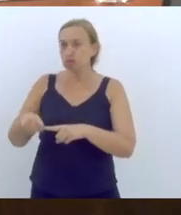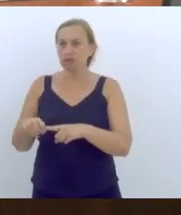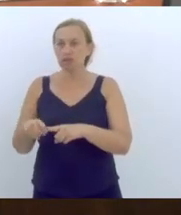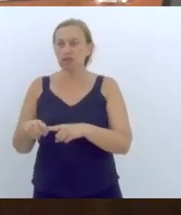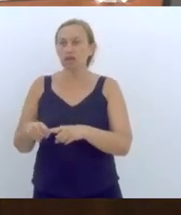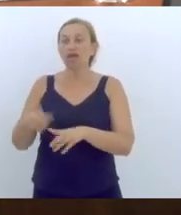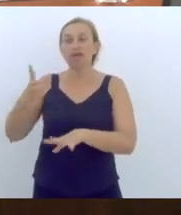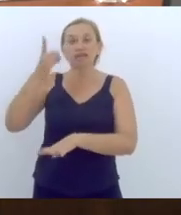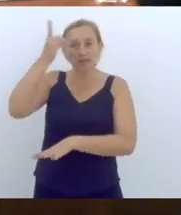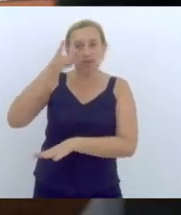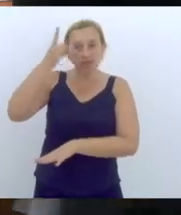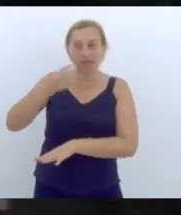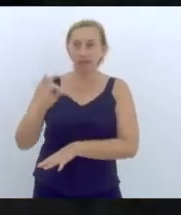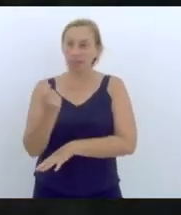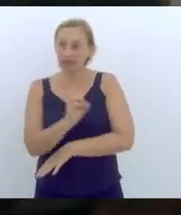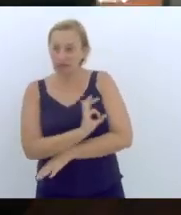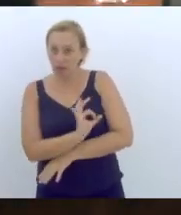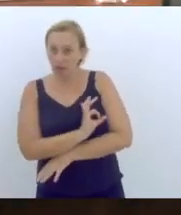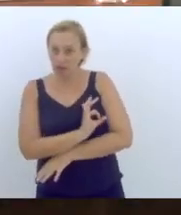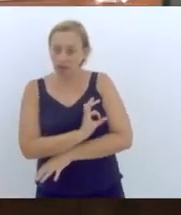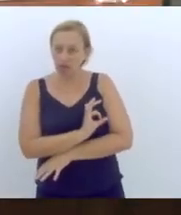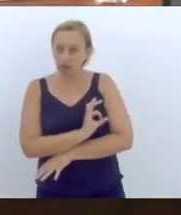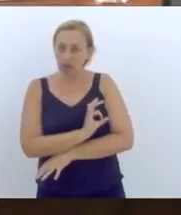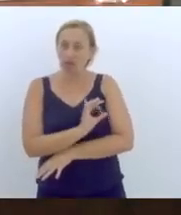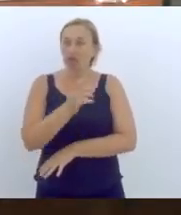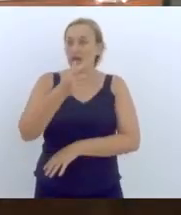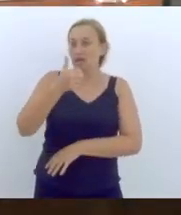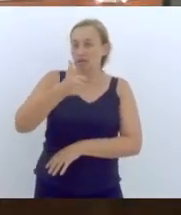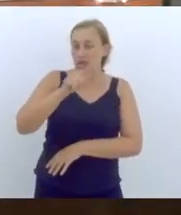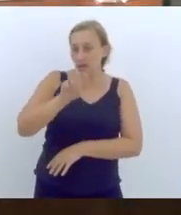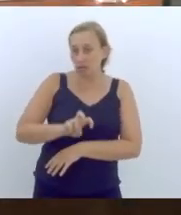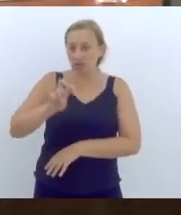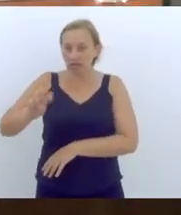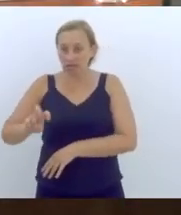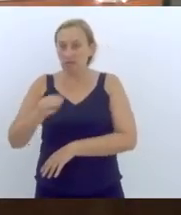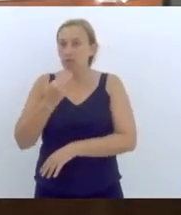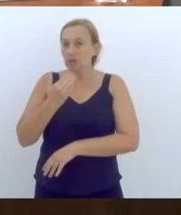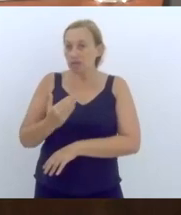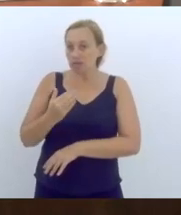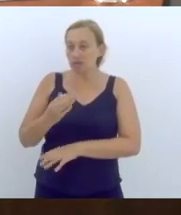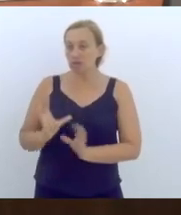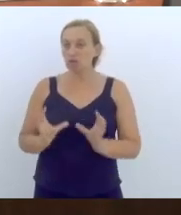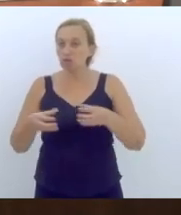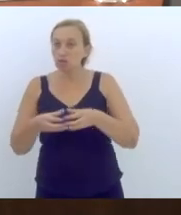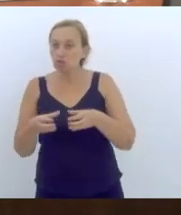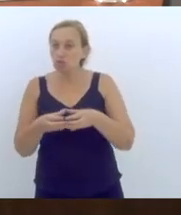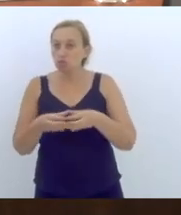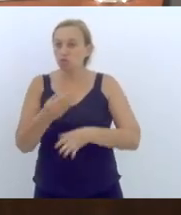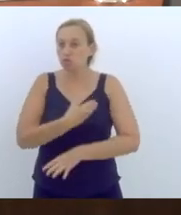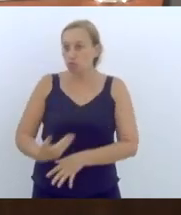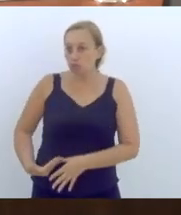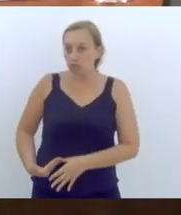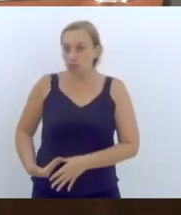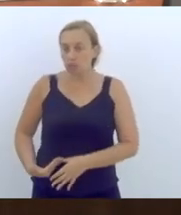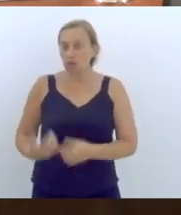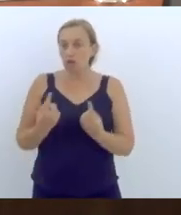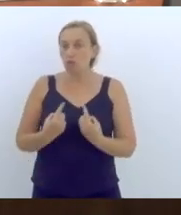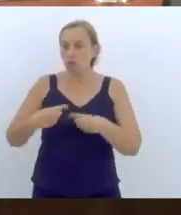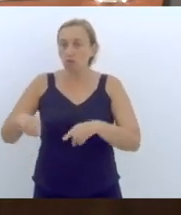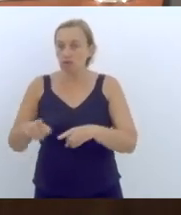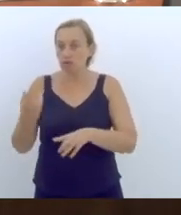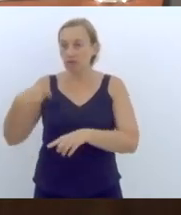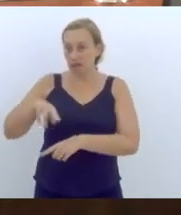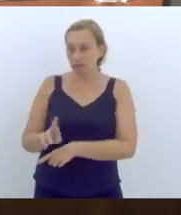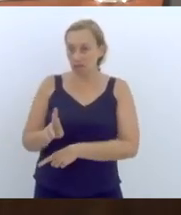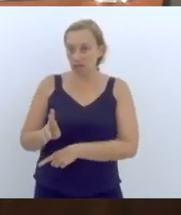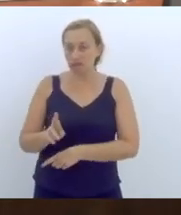pela deputada Marta Rocha, incluiu 55 recomendações aos órgãos públicos para efetivar o combate de